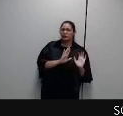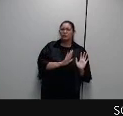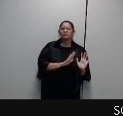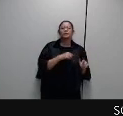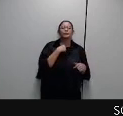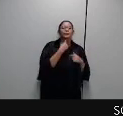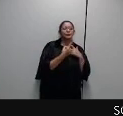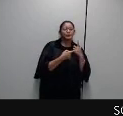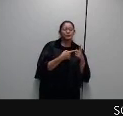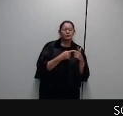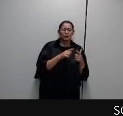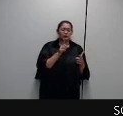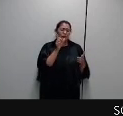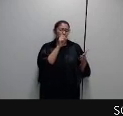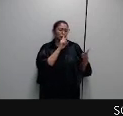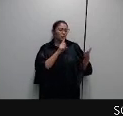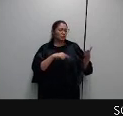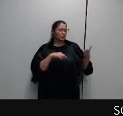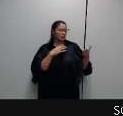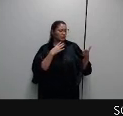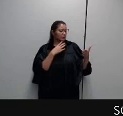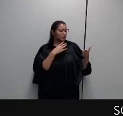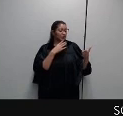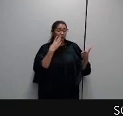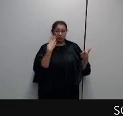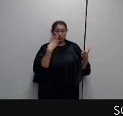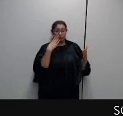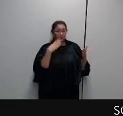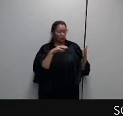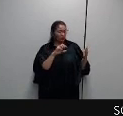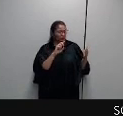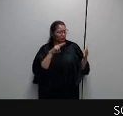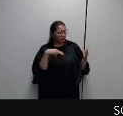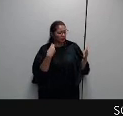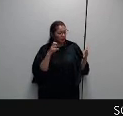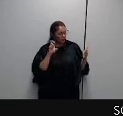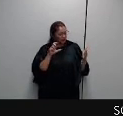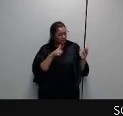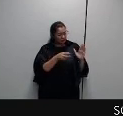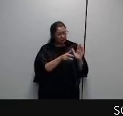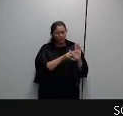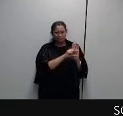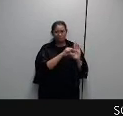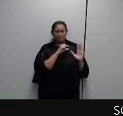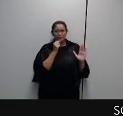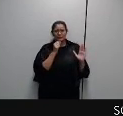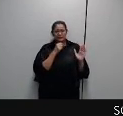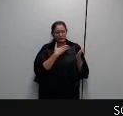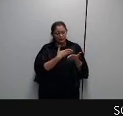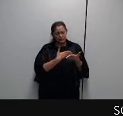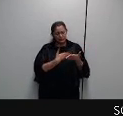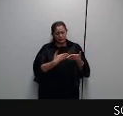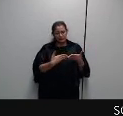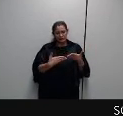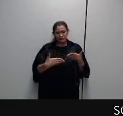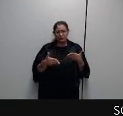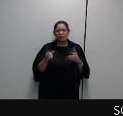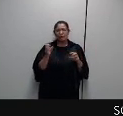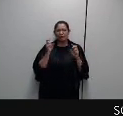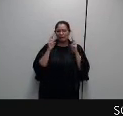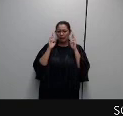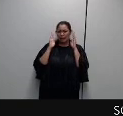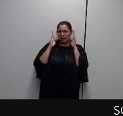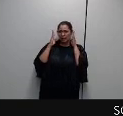para cima acho que quarto quinto parágrafo temos ali iniciando a frase atentando para o